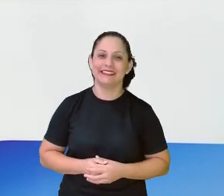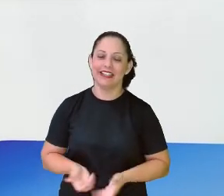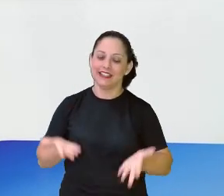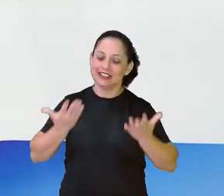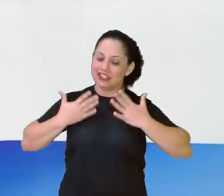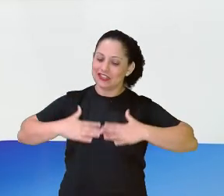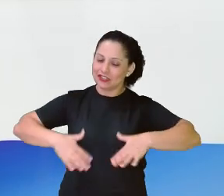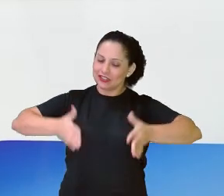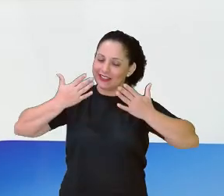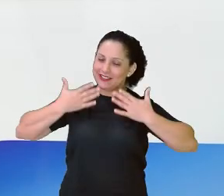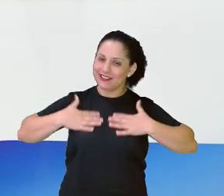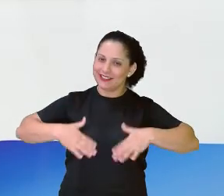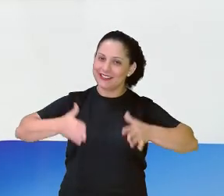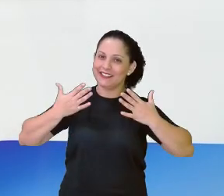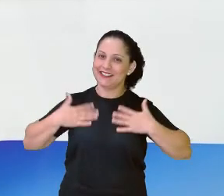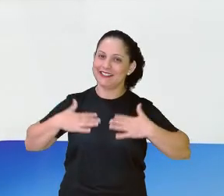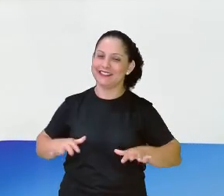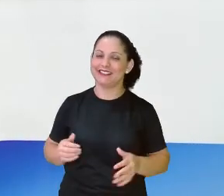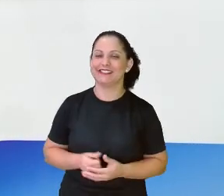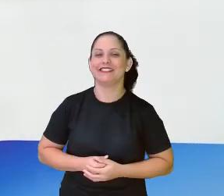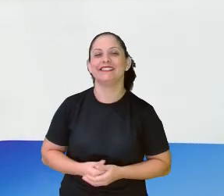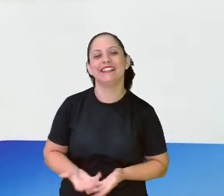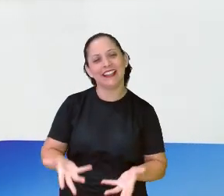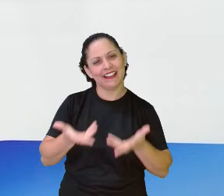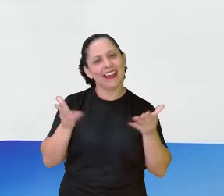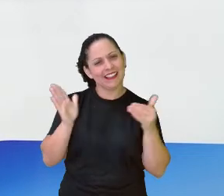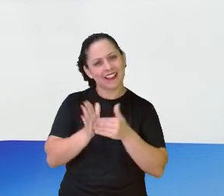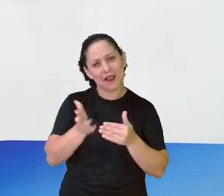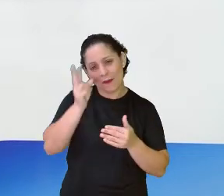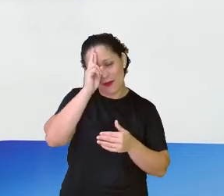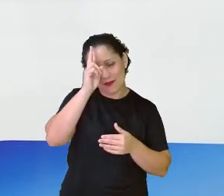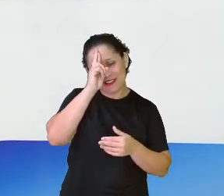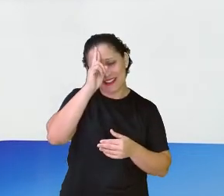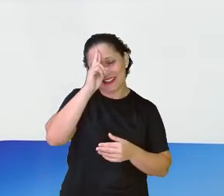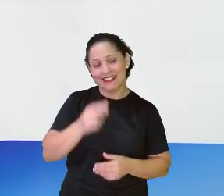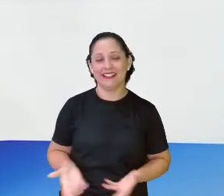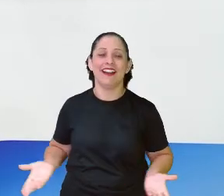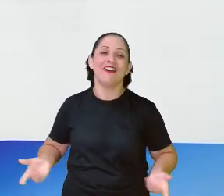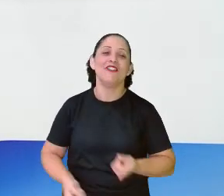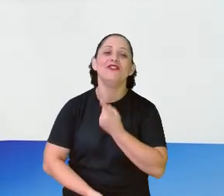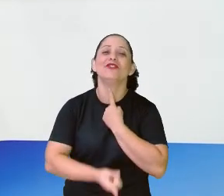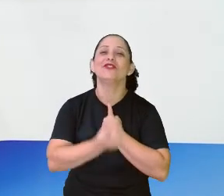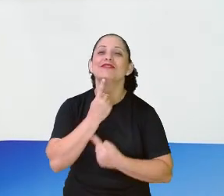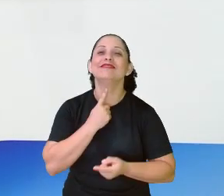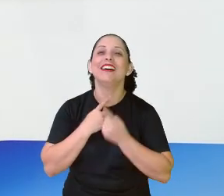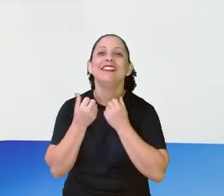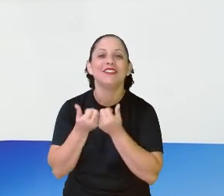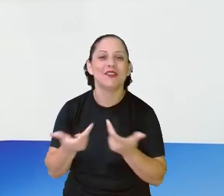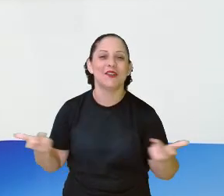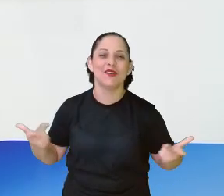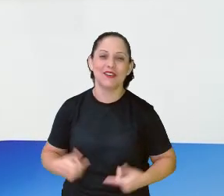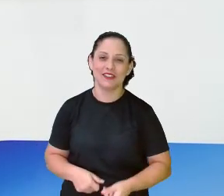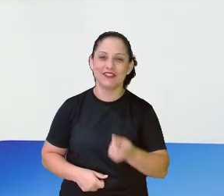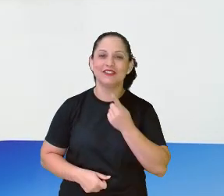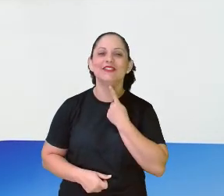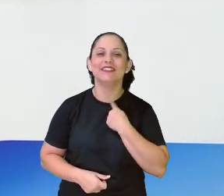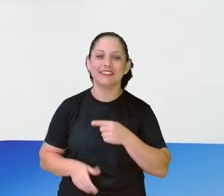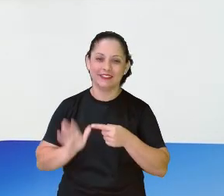um descanso. Me deixa ficar até meio-dia, produção. Eu tenho tanta coisa legal para mostrar